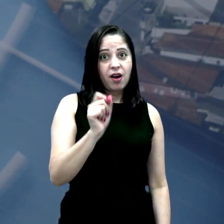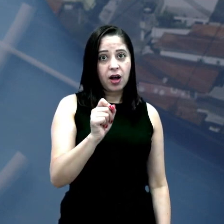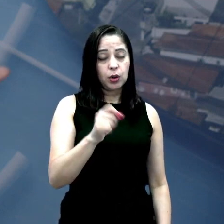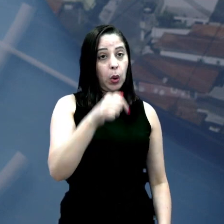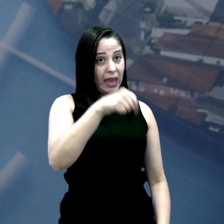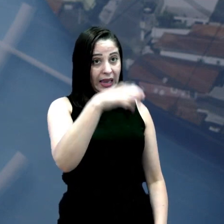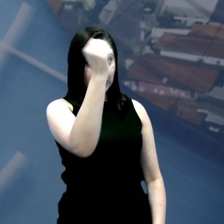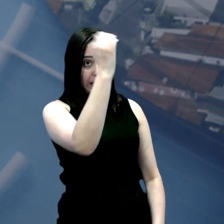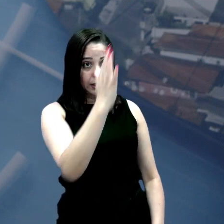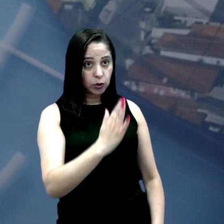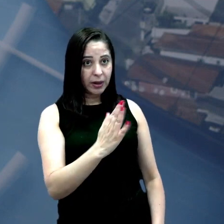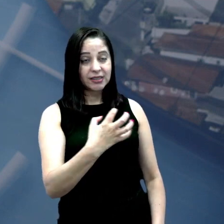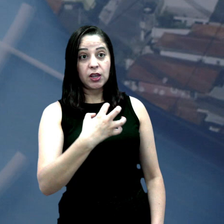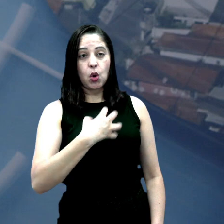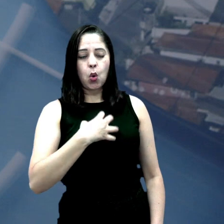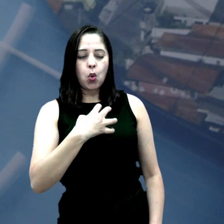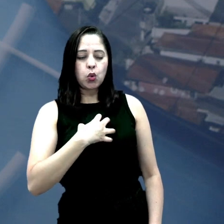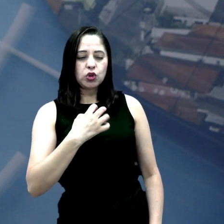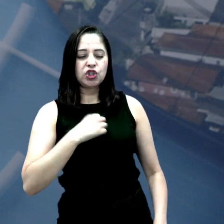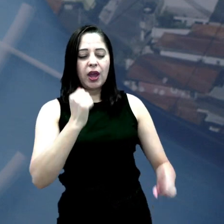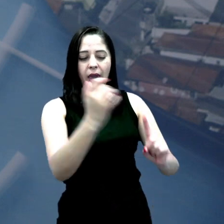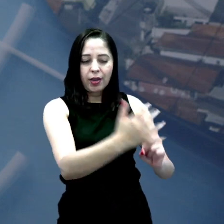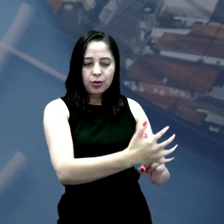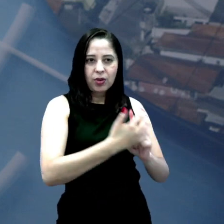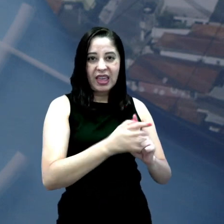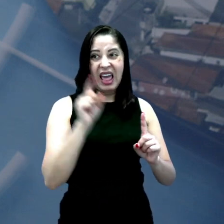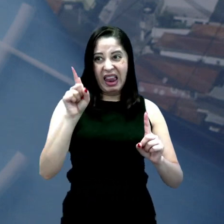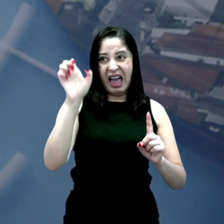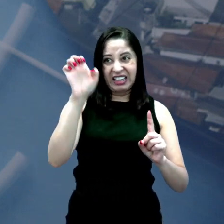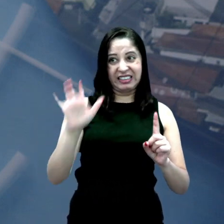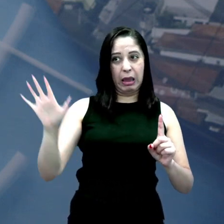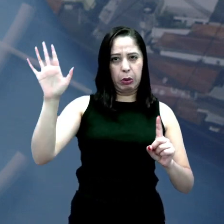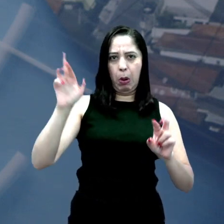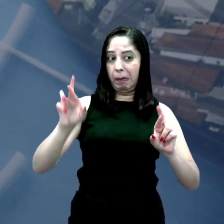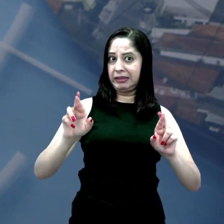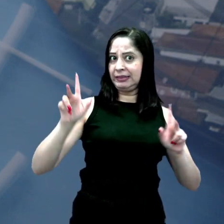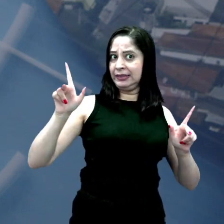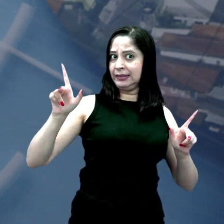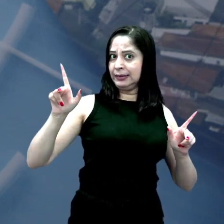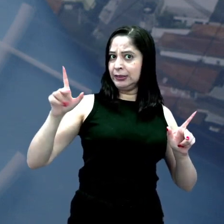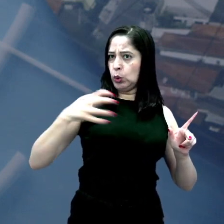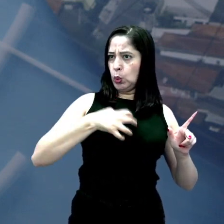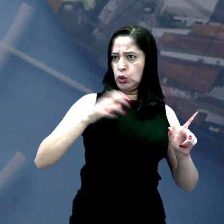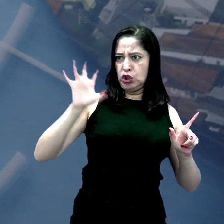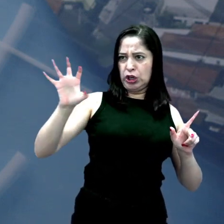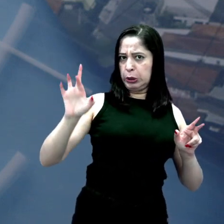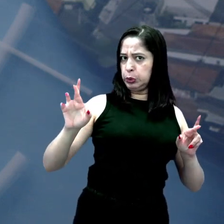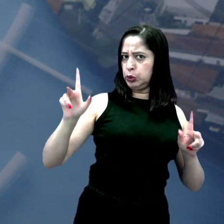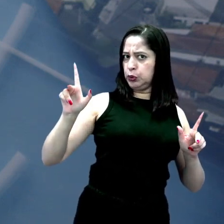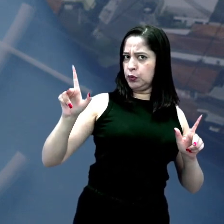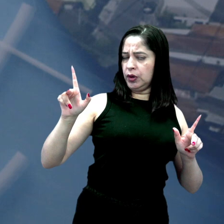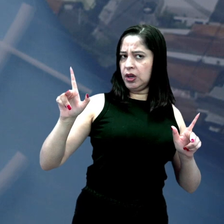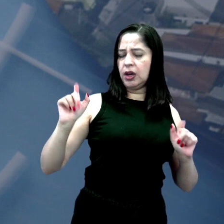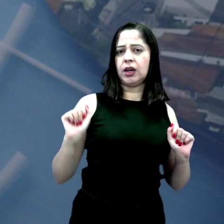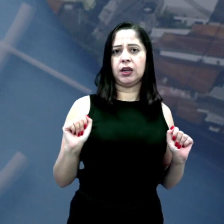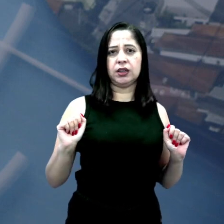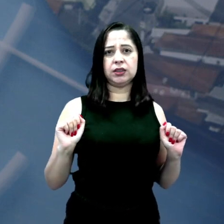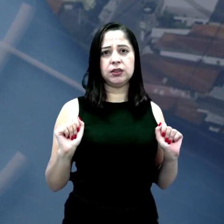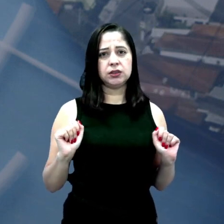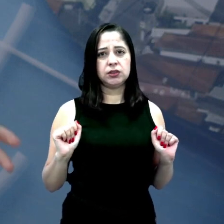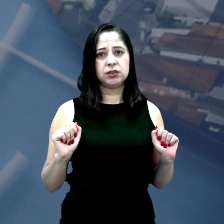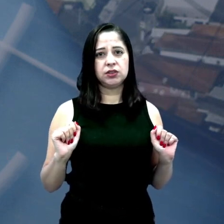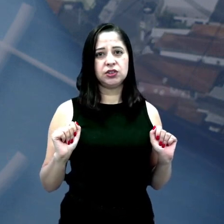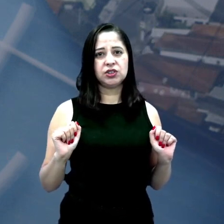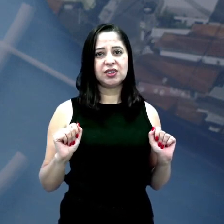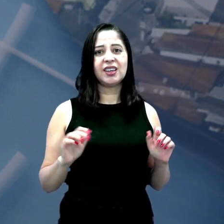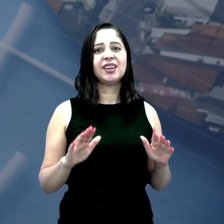essa receptividade do Brasil, né? Que ela morou fora, na Europa, e ela disse que lá é bem diferente. E é isso, né?